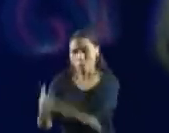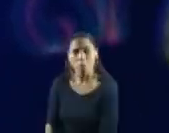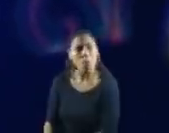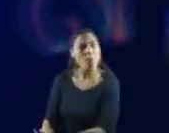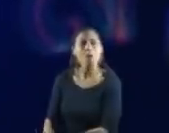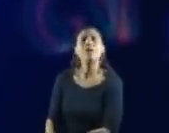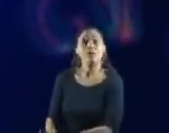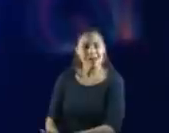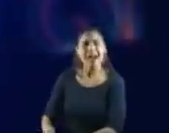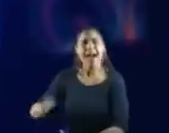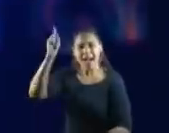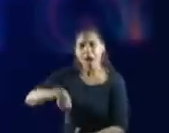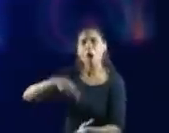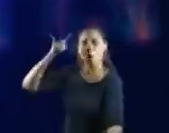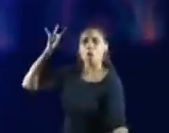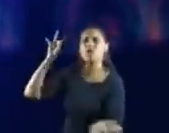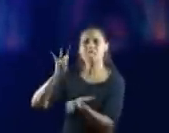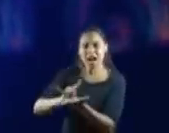terrorismo